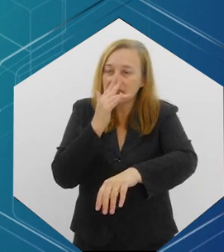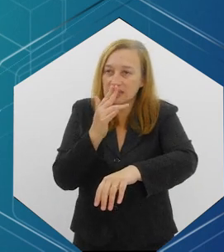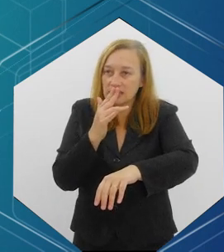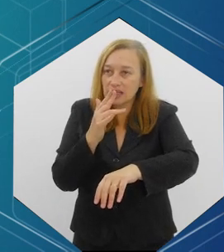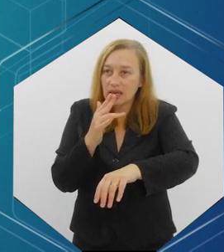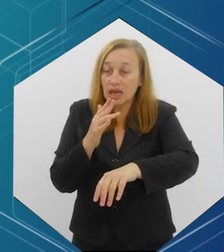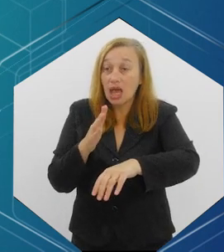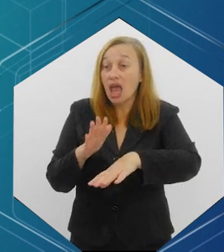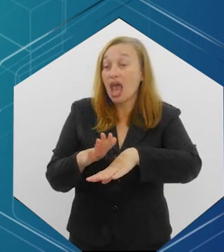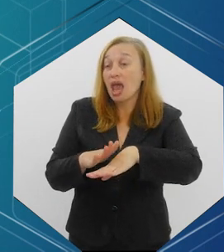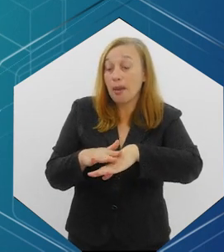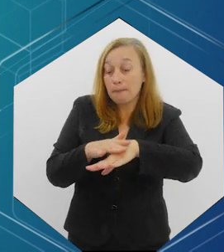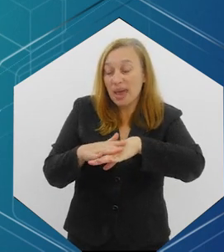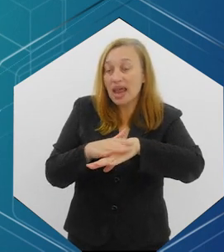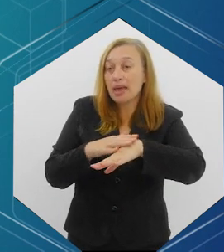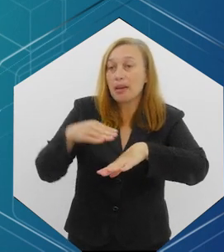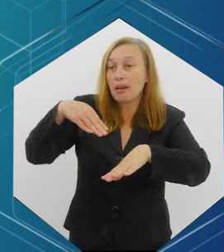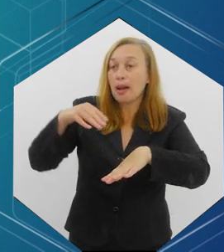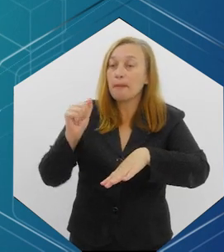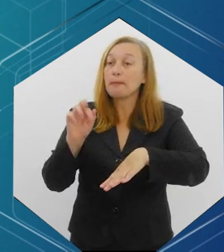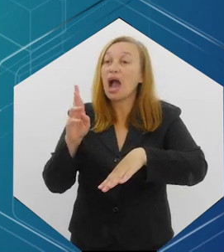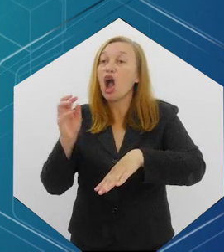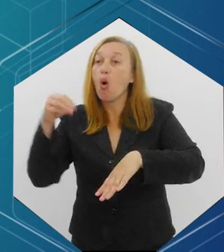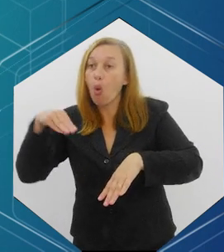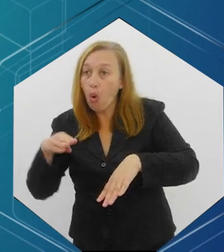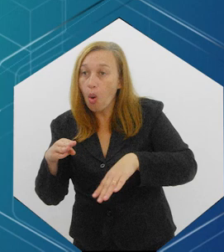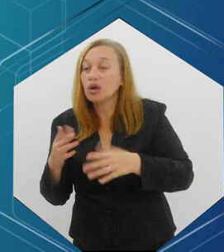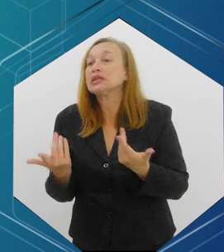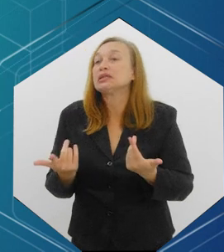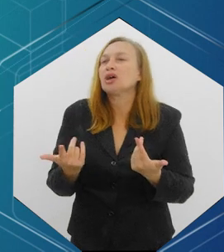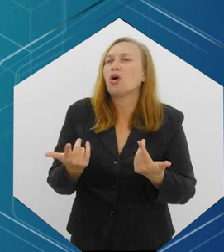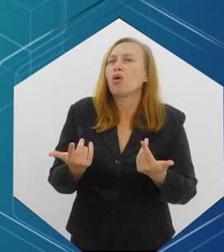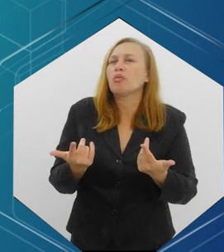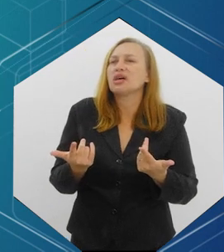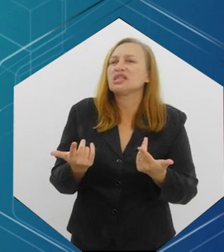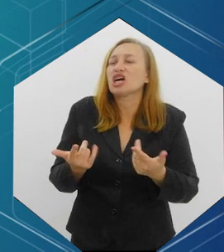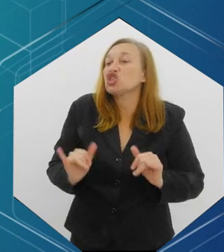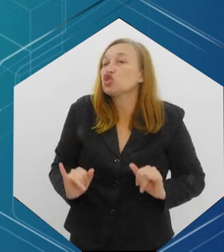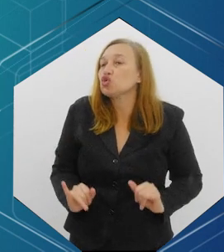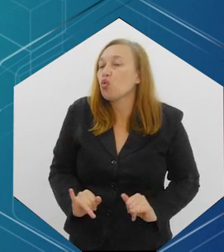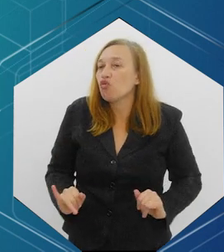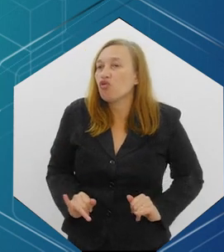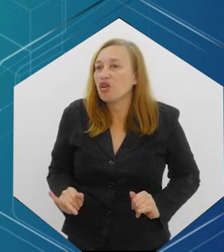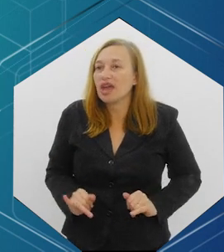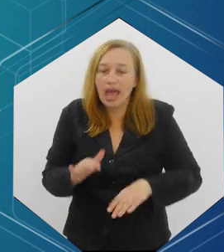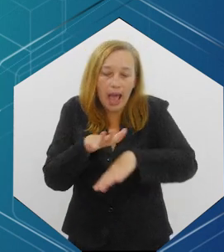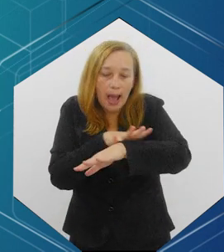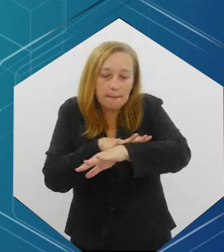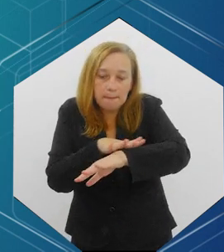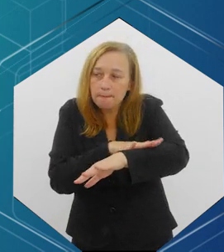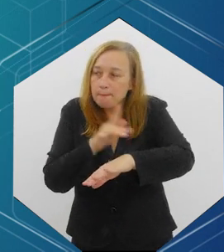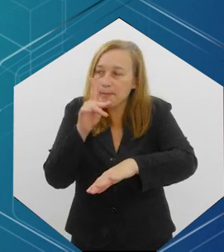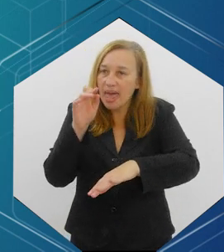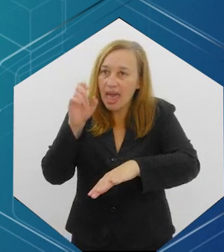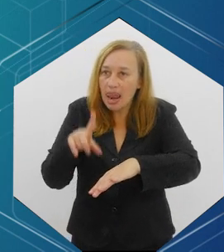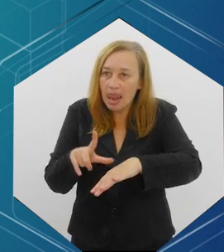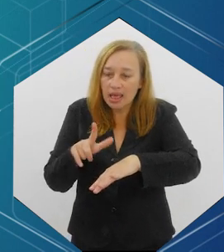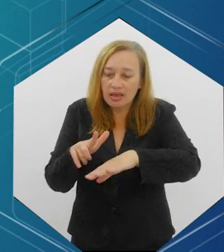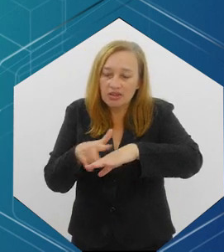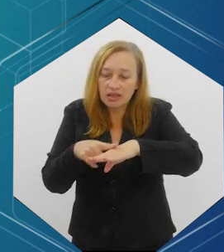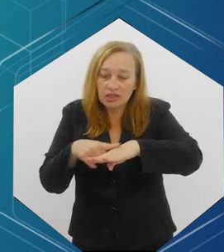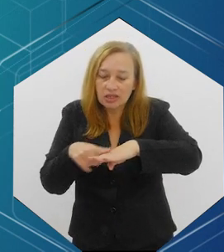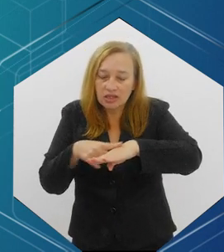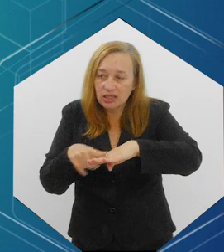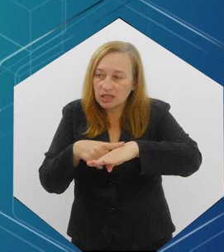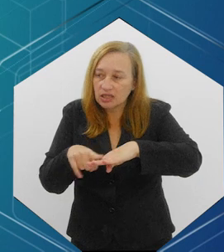perna eternamente, né? E aquela pele começa a sofrer deterioração. Ela não tem mais